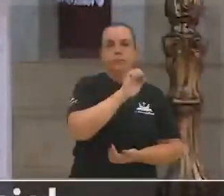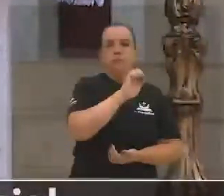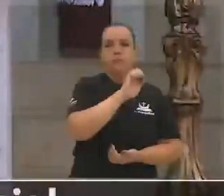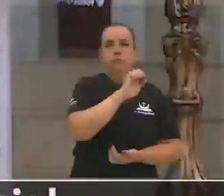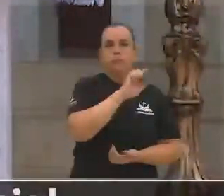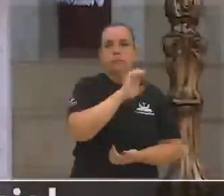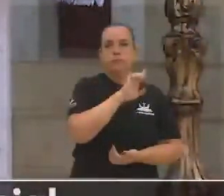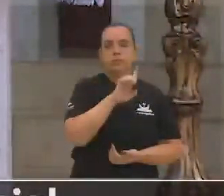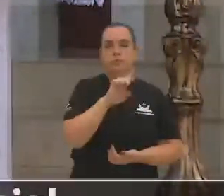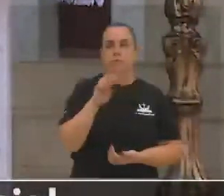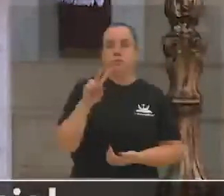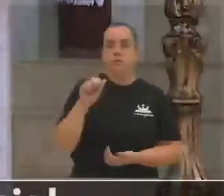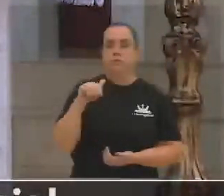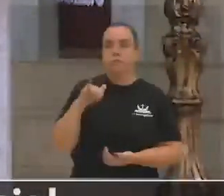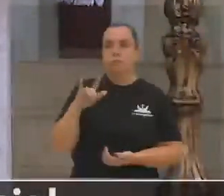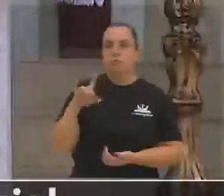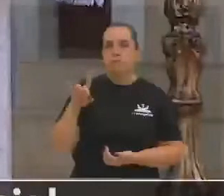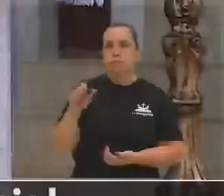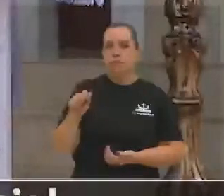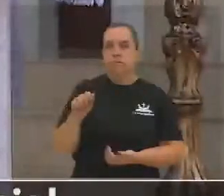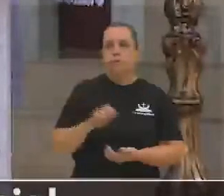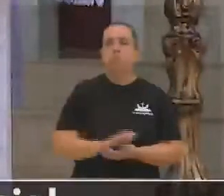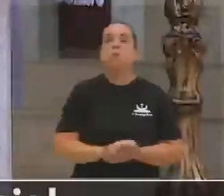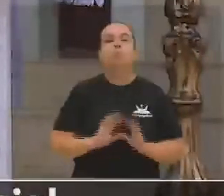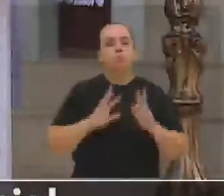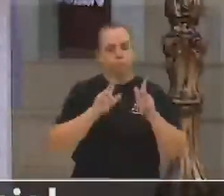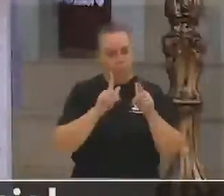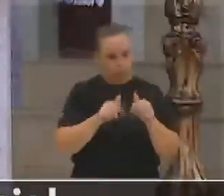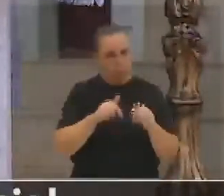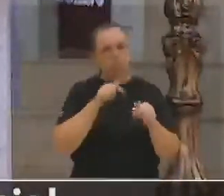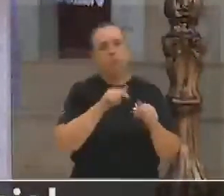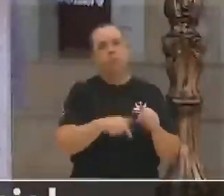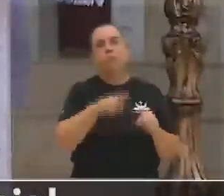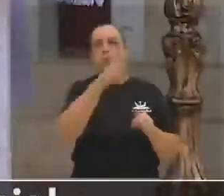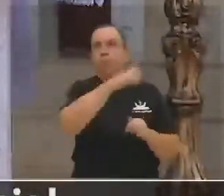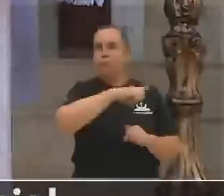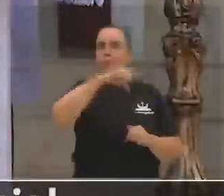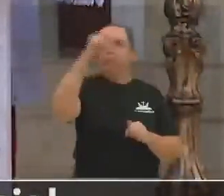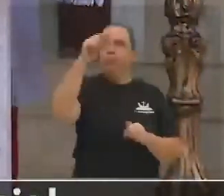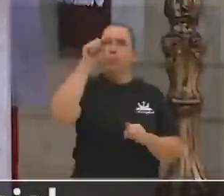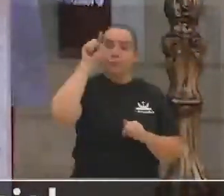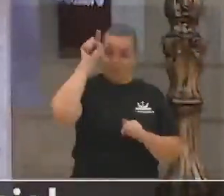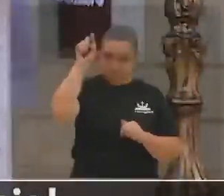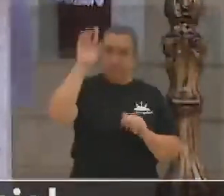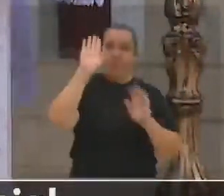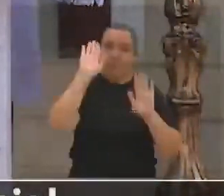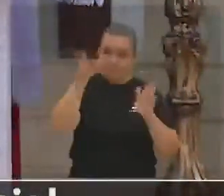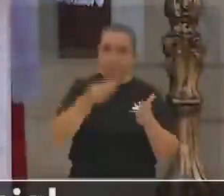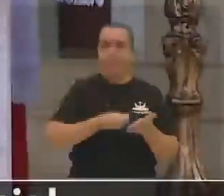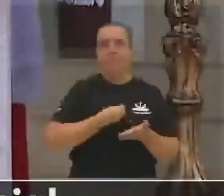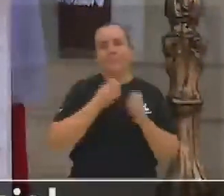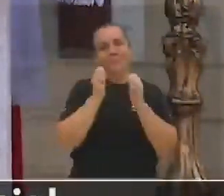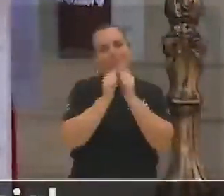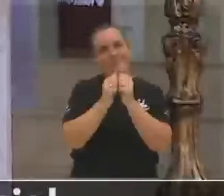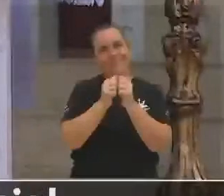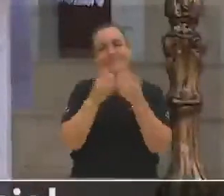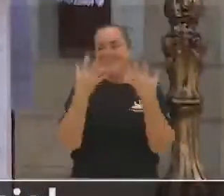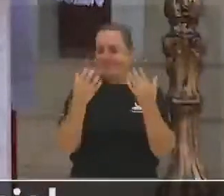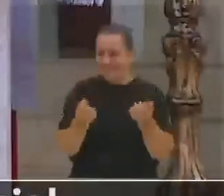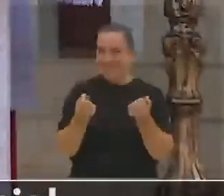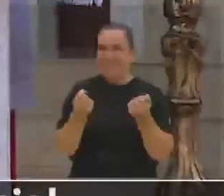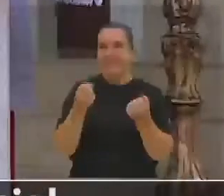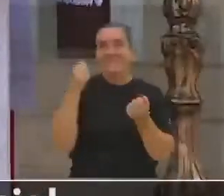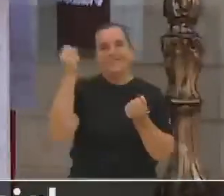Oliveira, Vanilda Borges, e de todos os que partiram desta vida, acolhei-os junto a